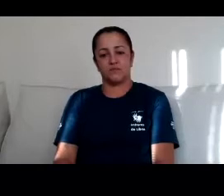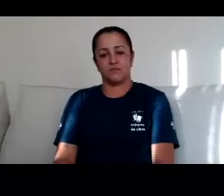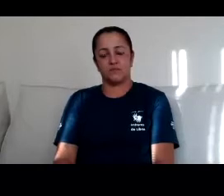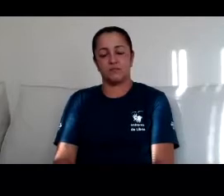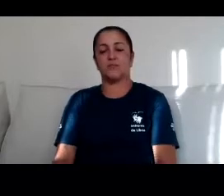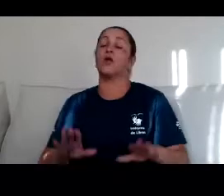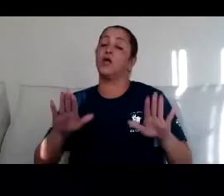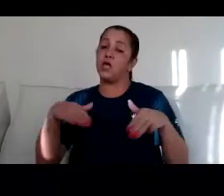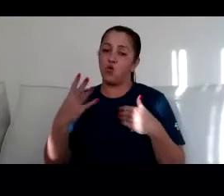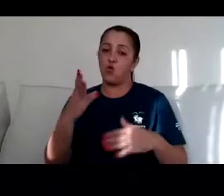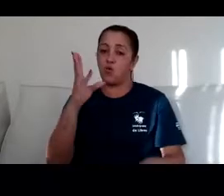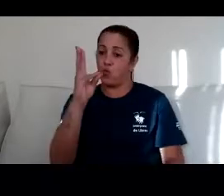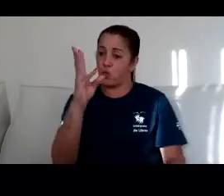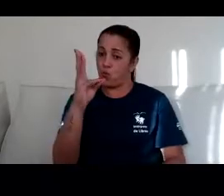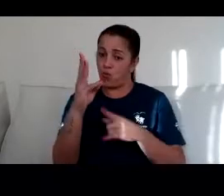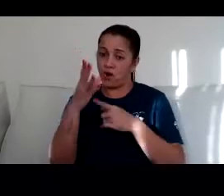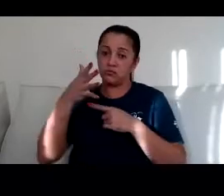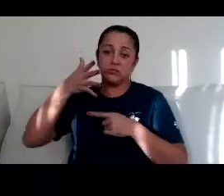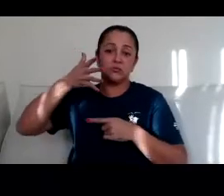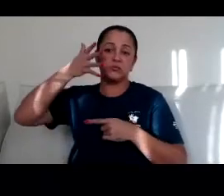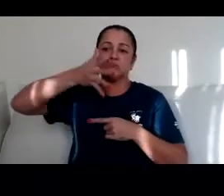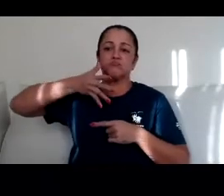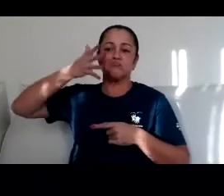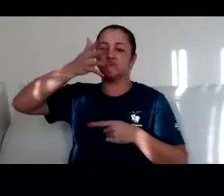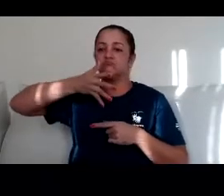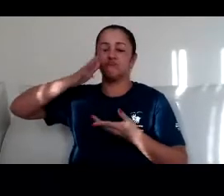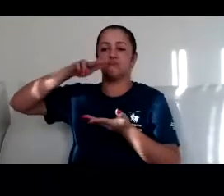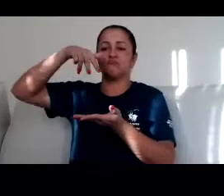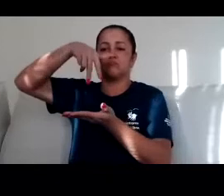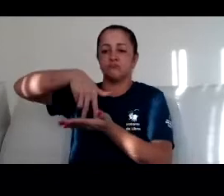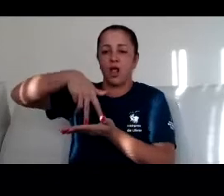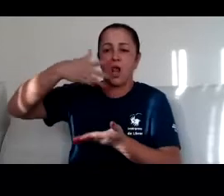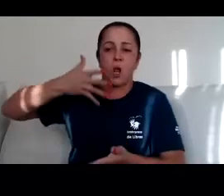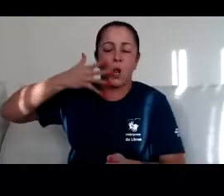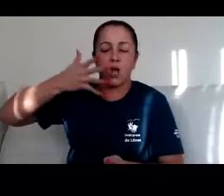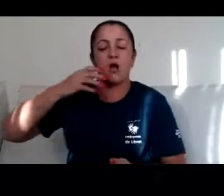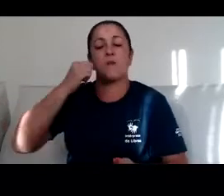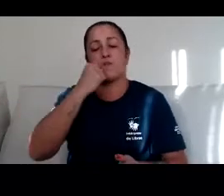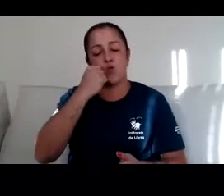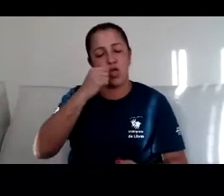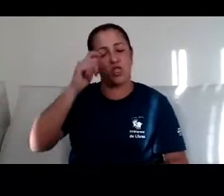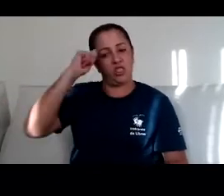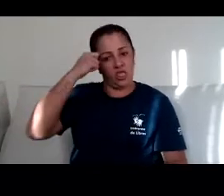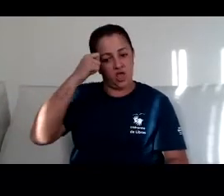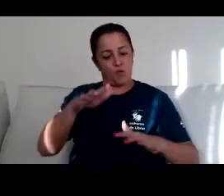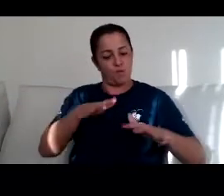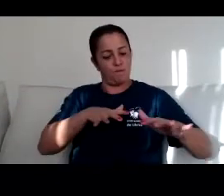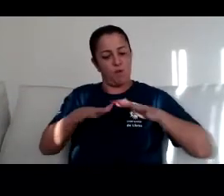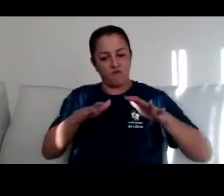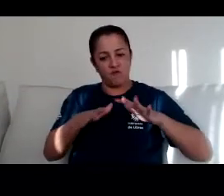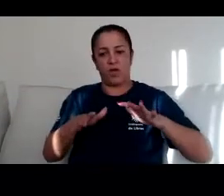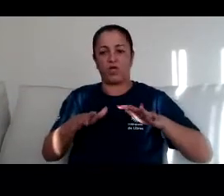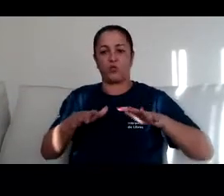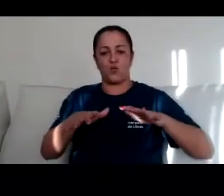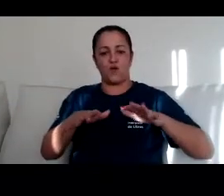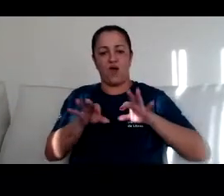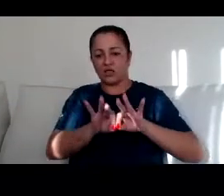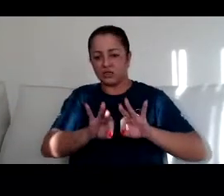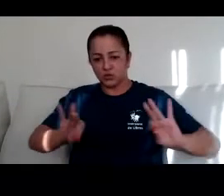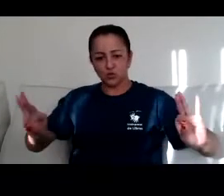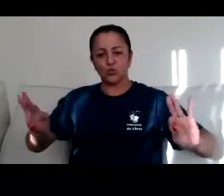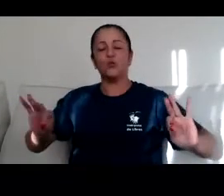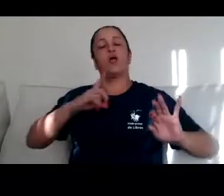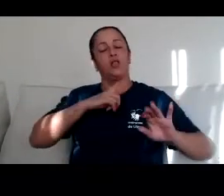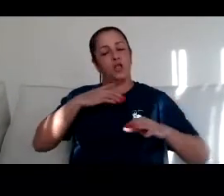E o quarto seminário de literatura negra, Mulheres Negras que Movimentam as Estruturas, com a participação do Sarau